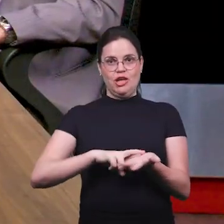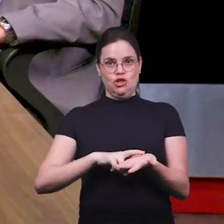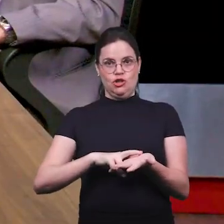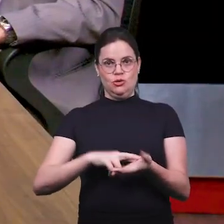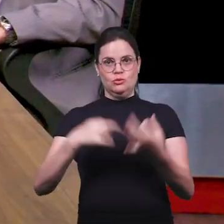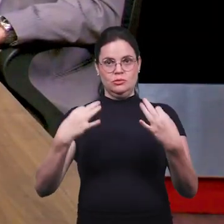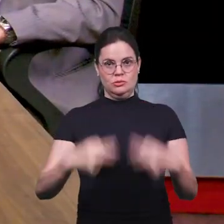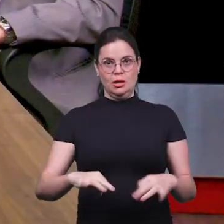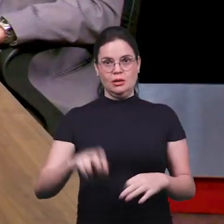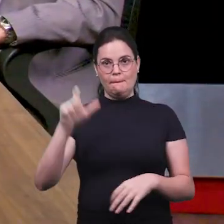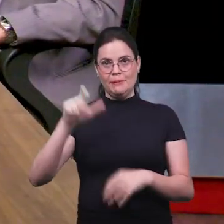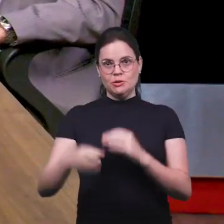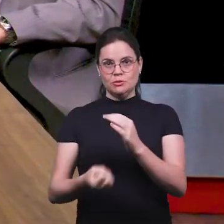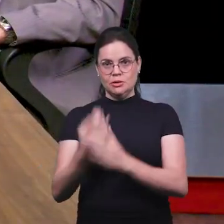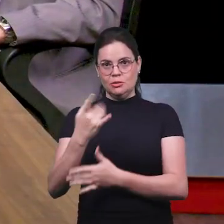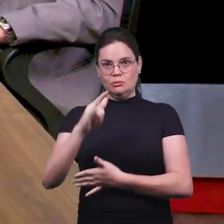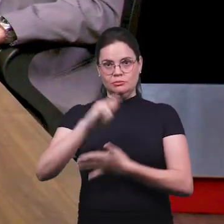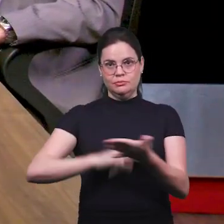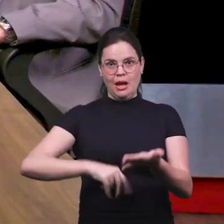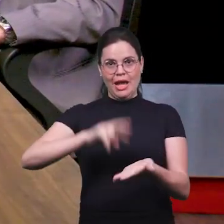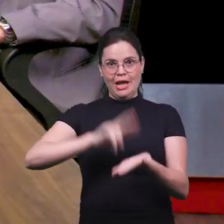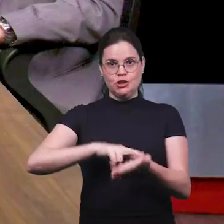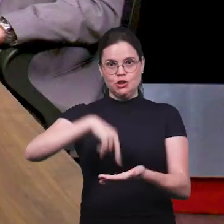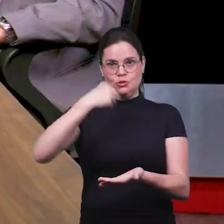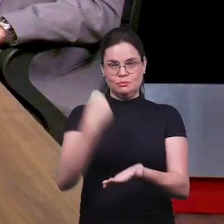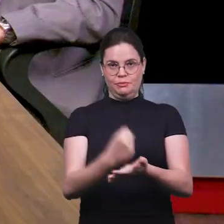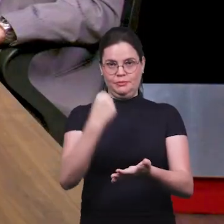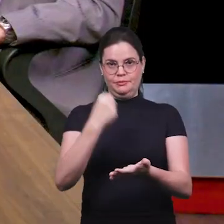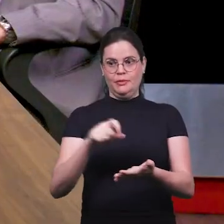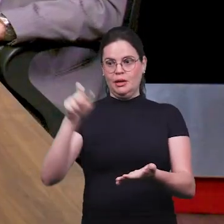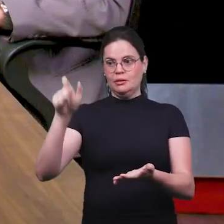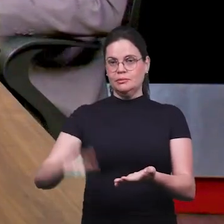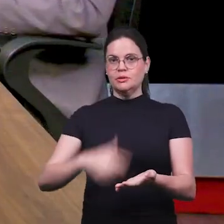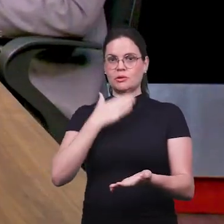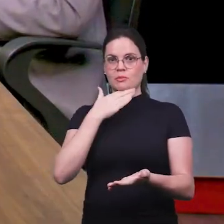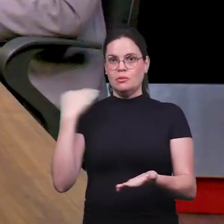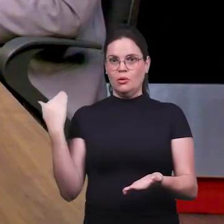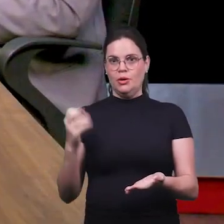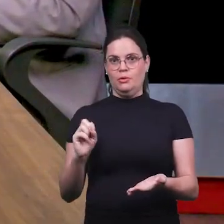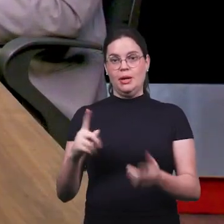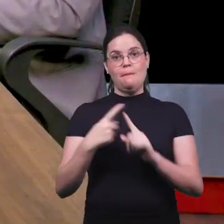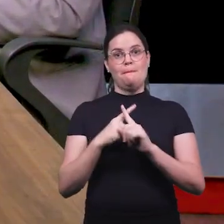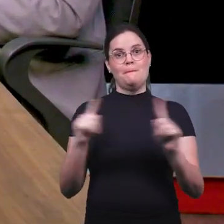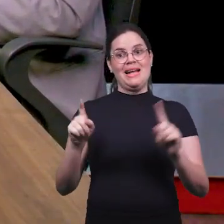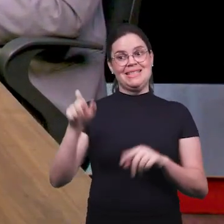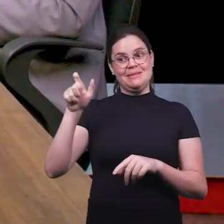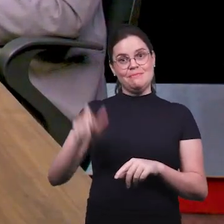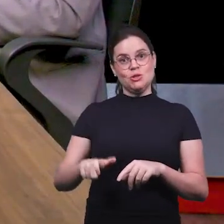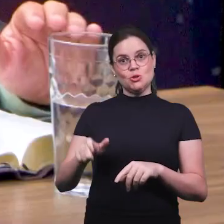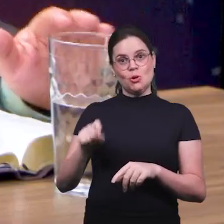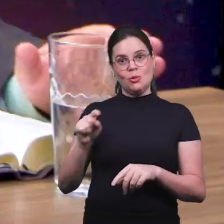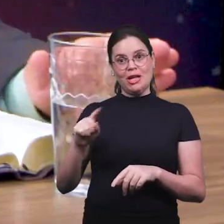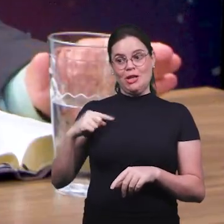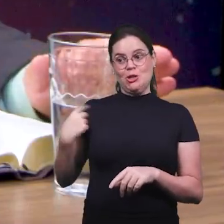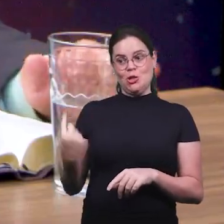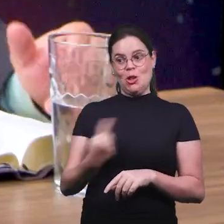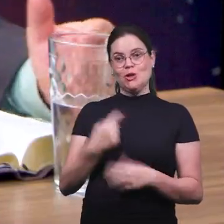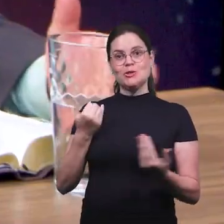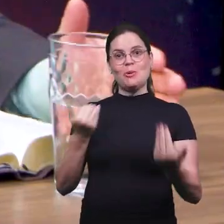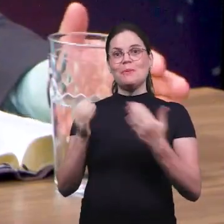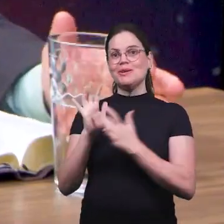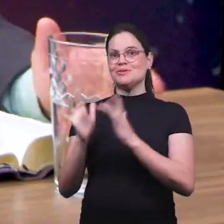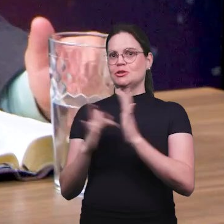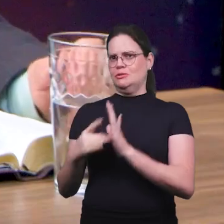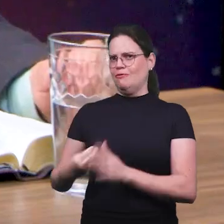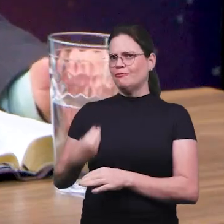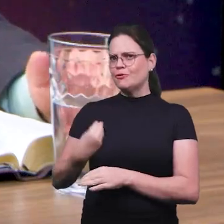o autor morreu. Mas nosso autor, como o pastor falou, nosso autor não está morto, ele está vivo ainda, né? Porque ele ressuscitou,